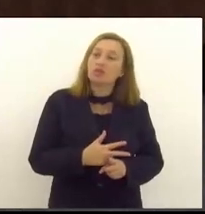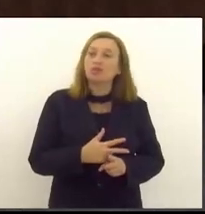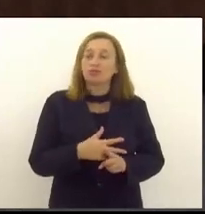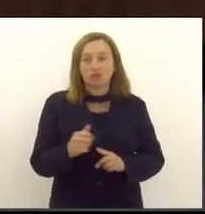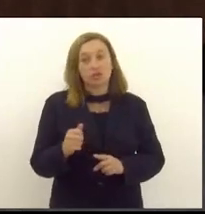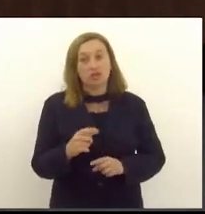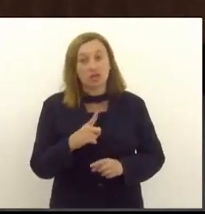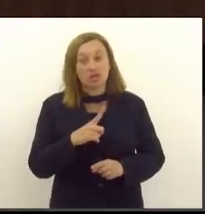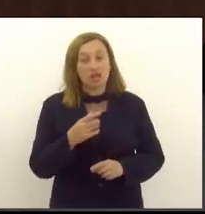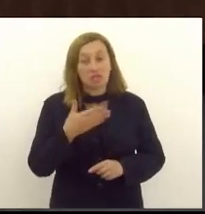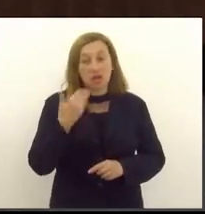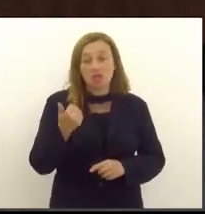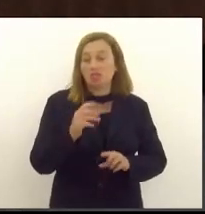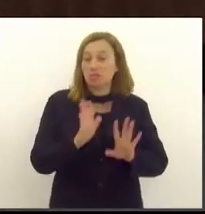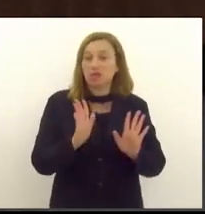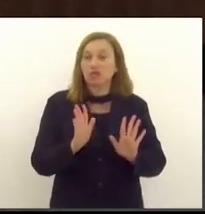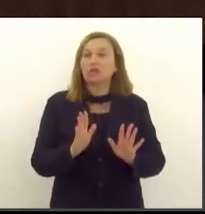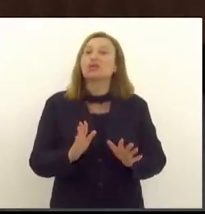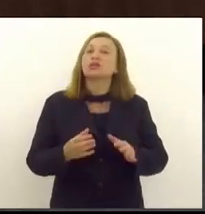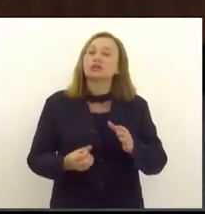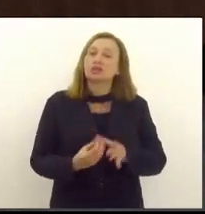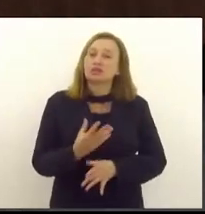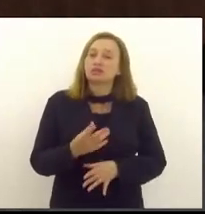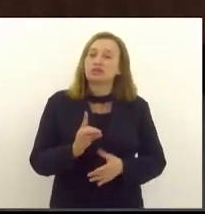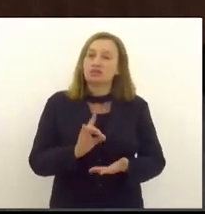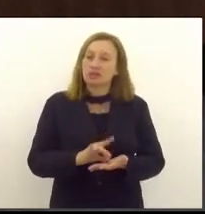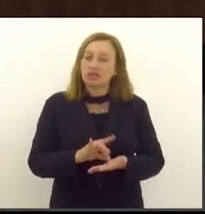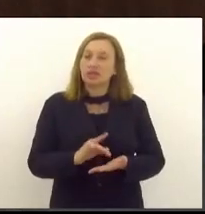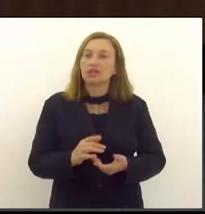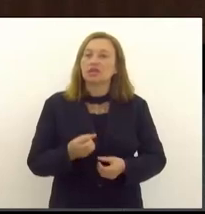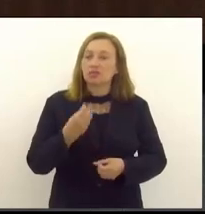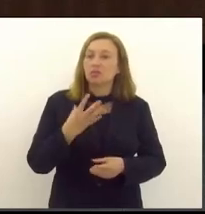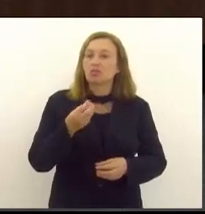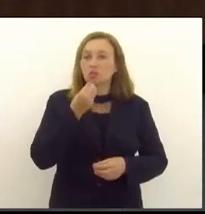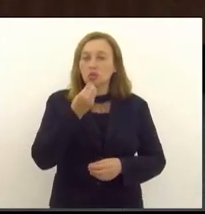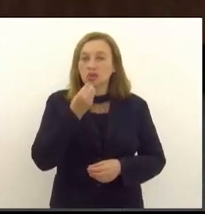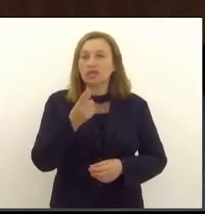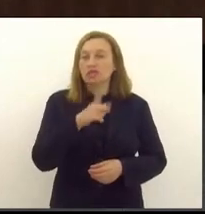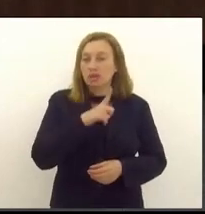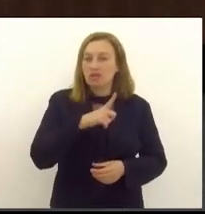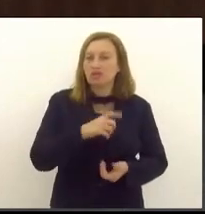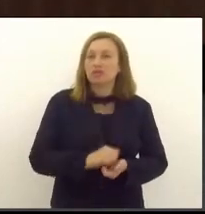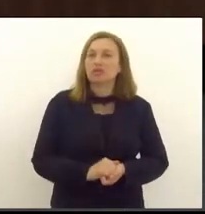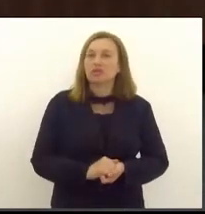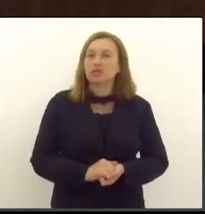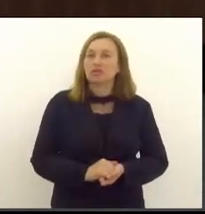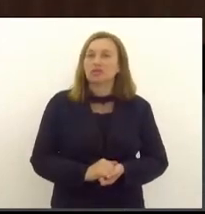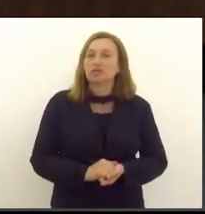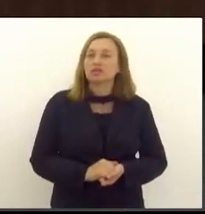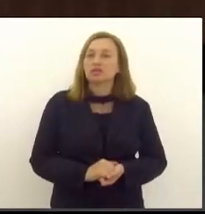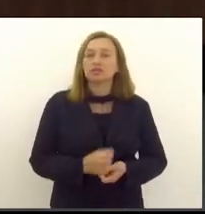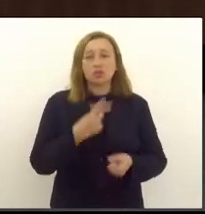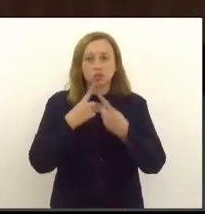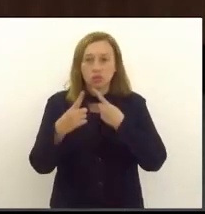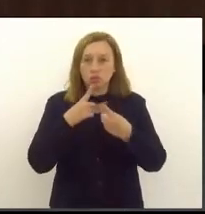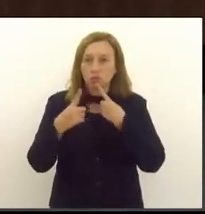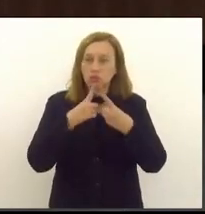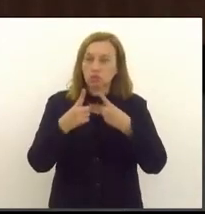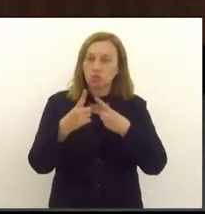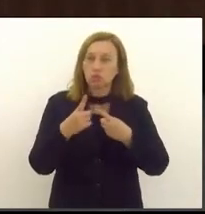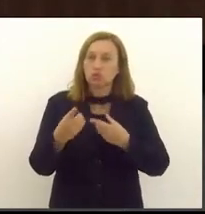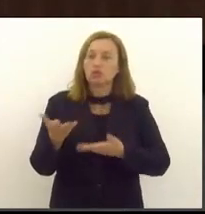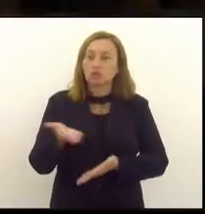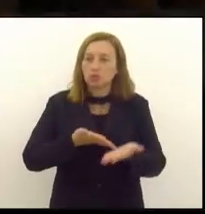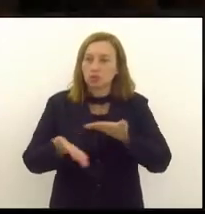essa construção muitas vezes se faz necessária. Que bom que a gente teve a oportunidade de ter esses debates e tratar a